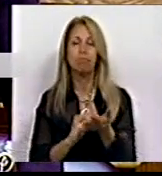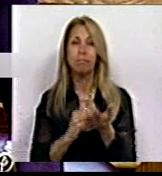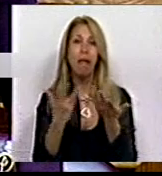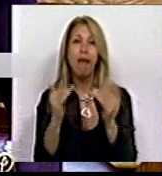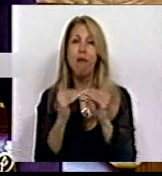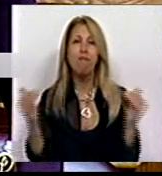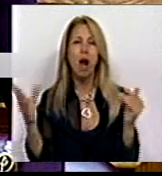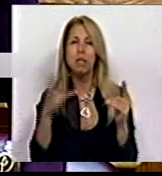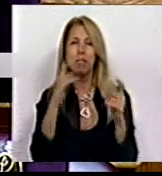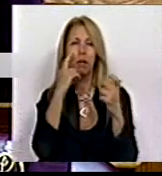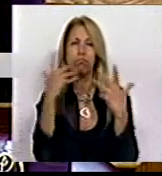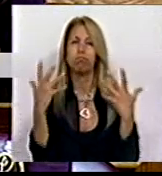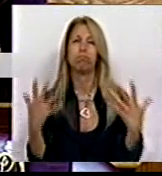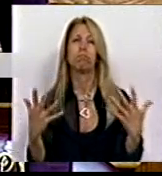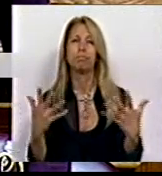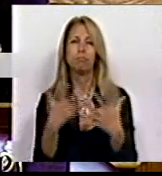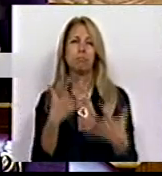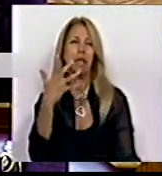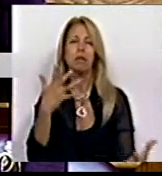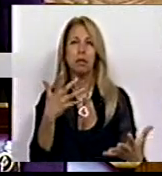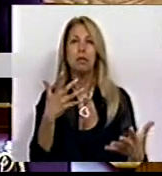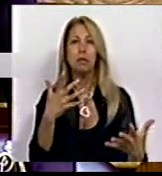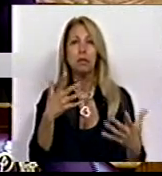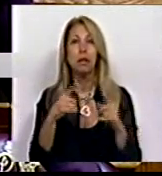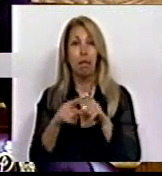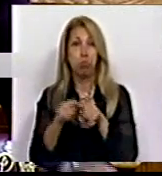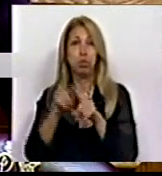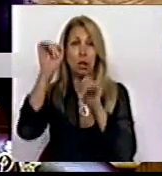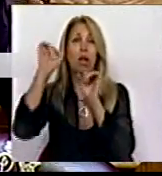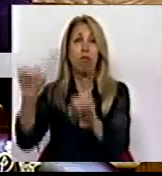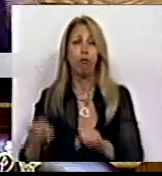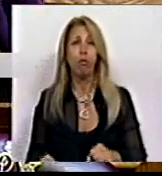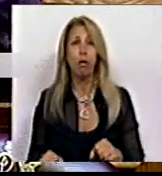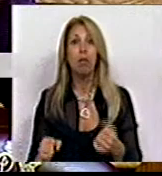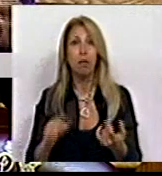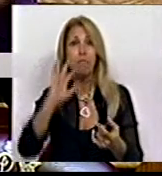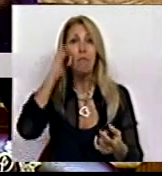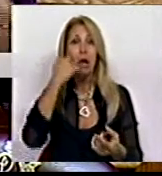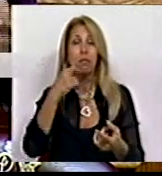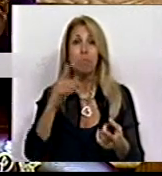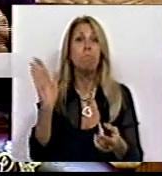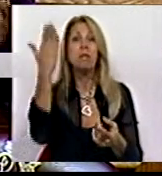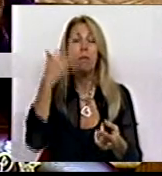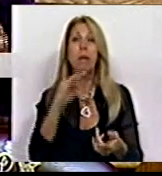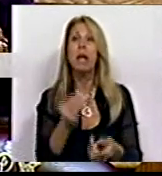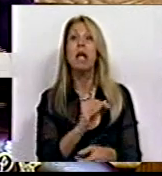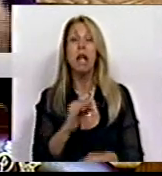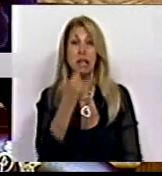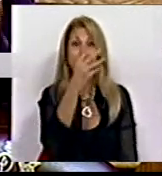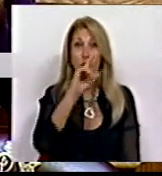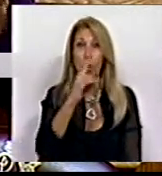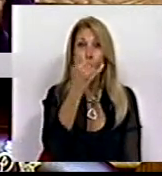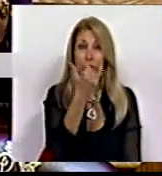desta política e que afeta, sobretudo, as crianças. Senhor Deputado, perante o fato de 24,4% das